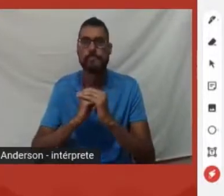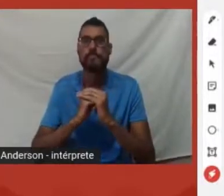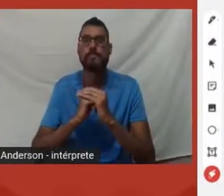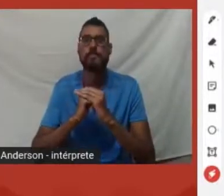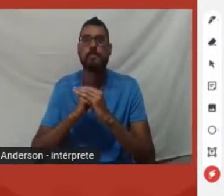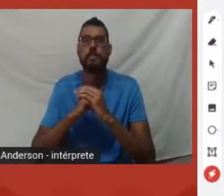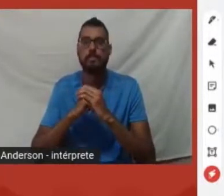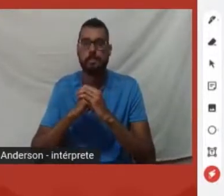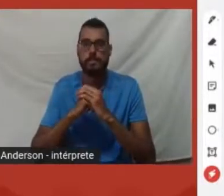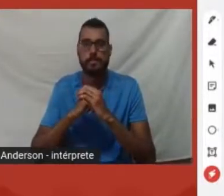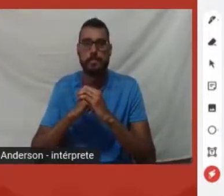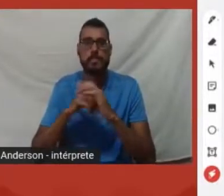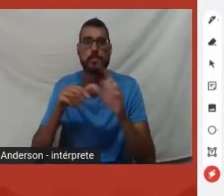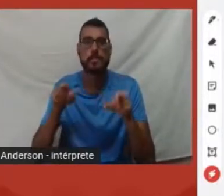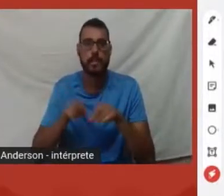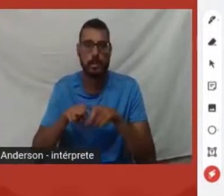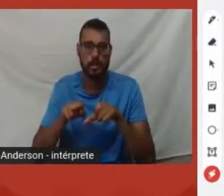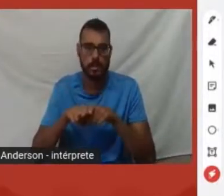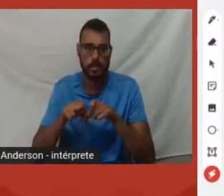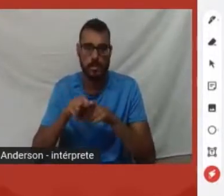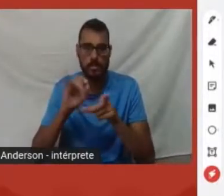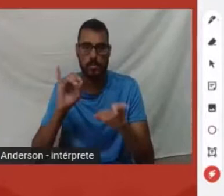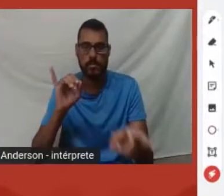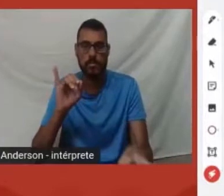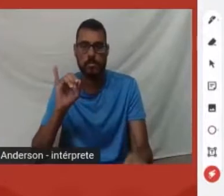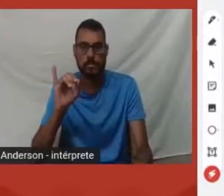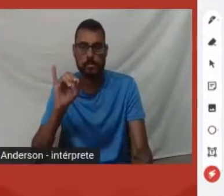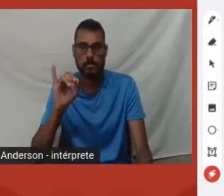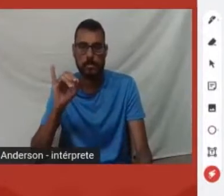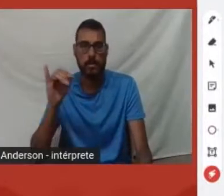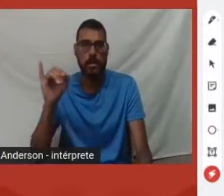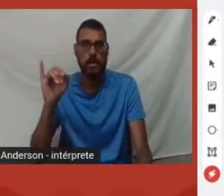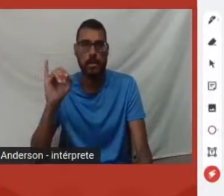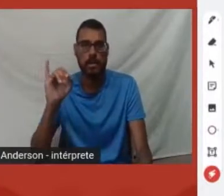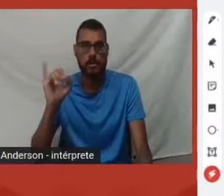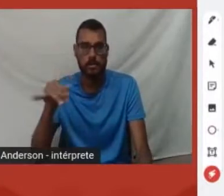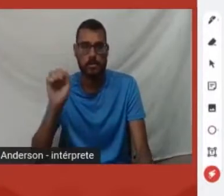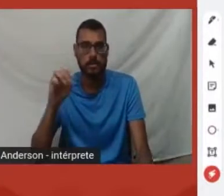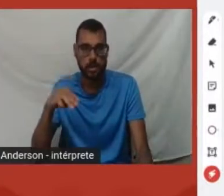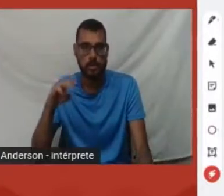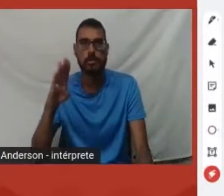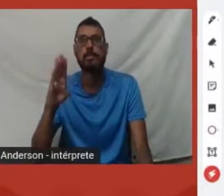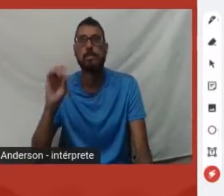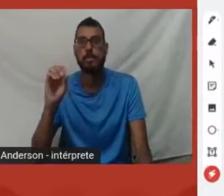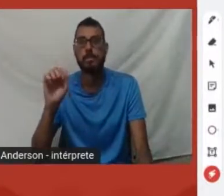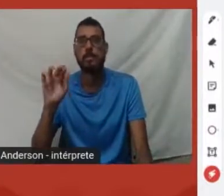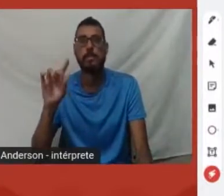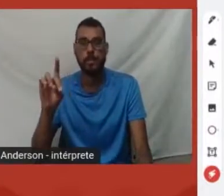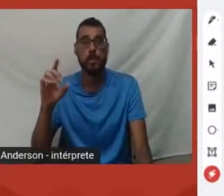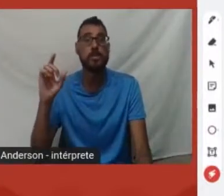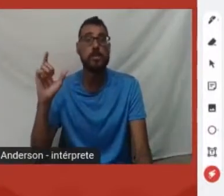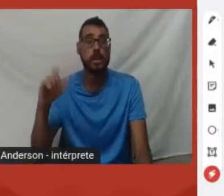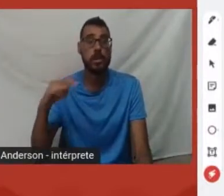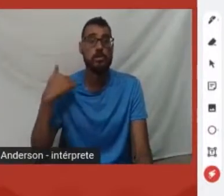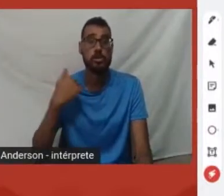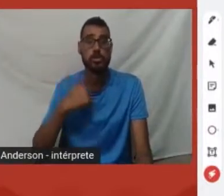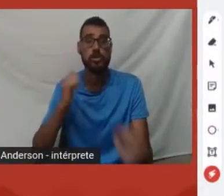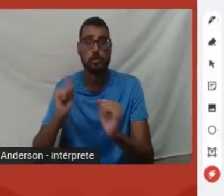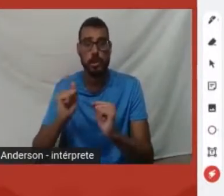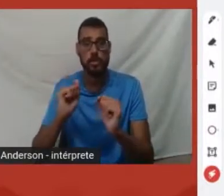E o Jamboard é onde a gente pode escrever. Então, vocês podem abrir uma caixa de texto, que é a